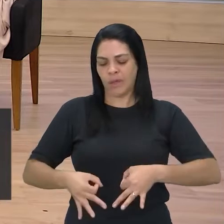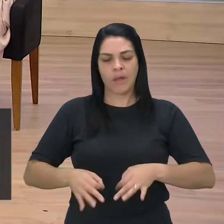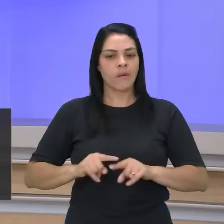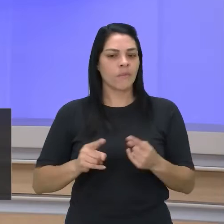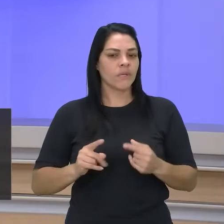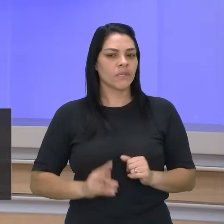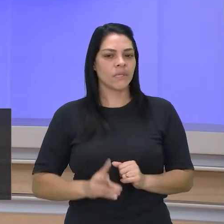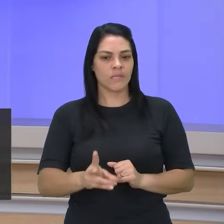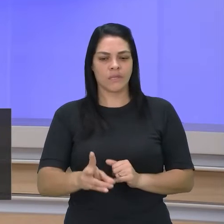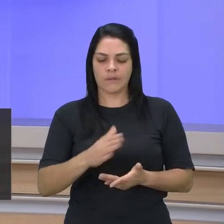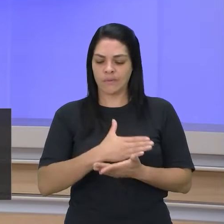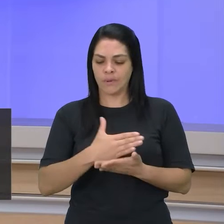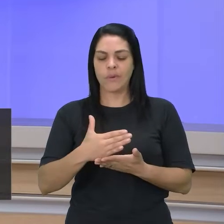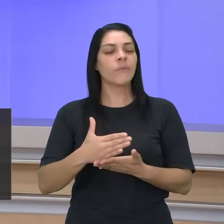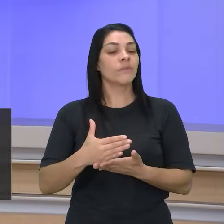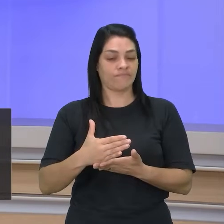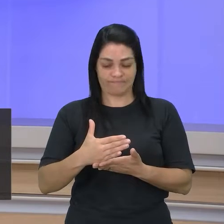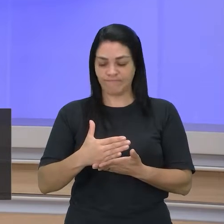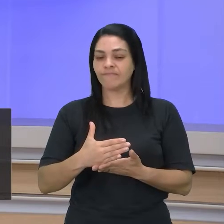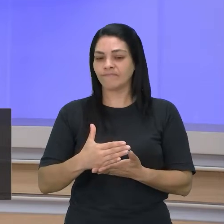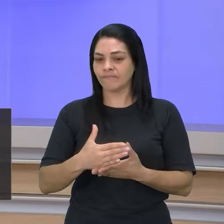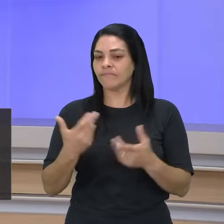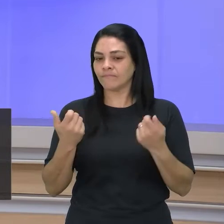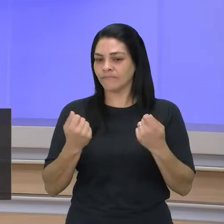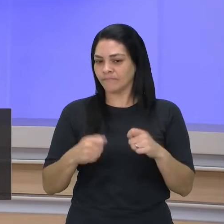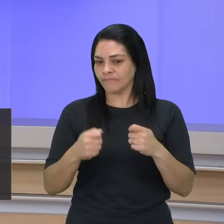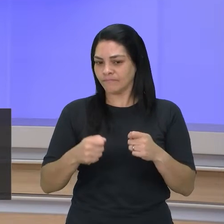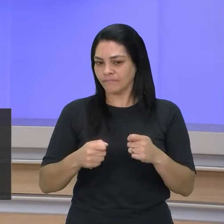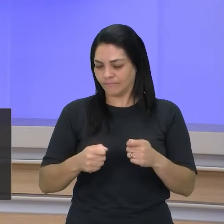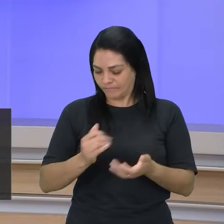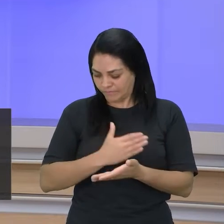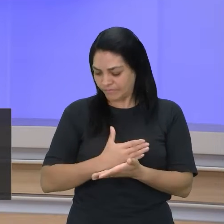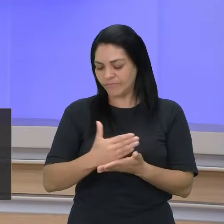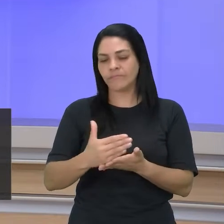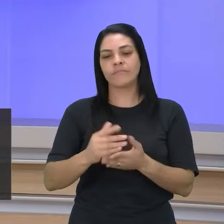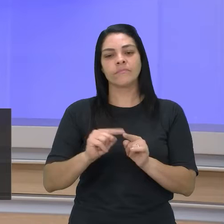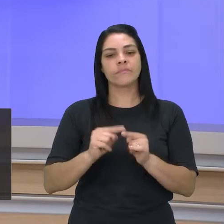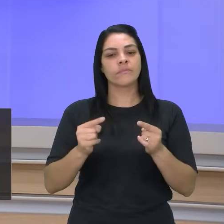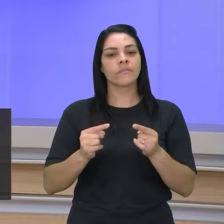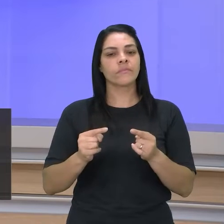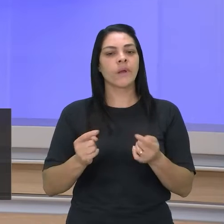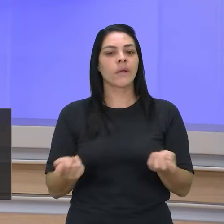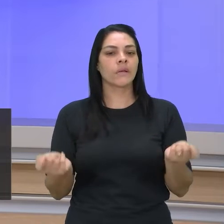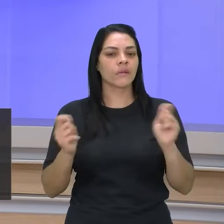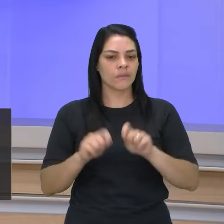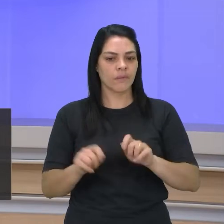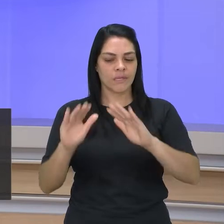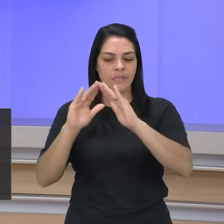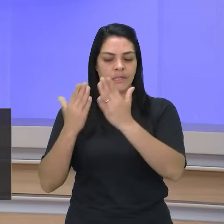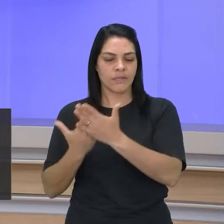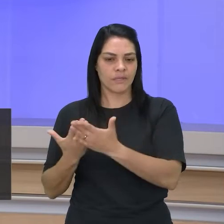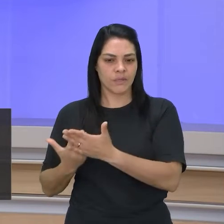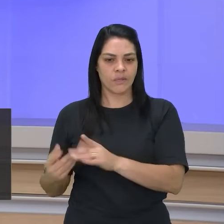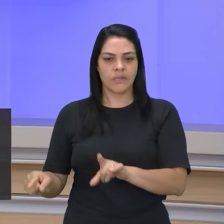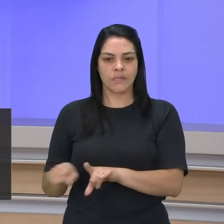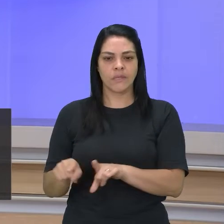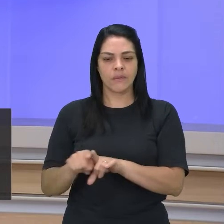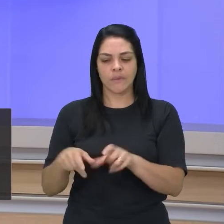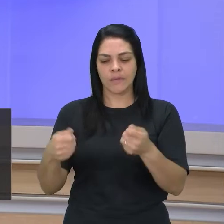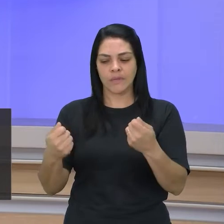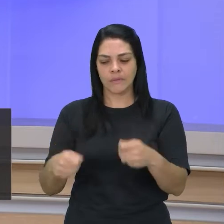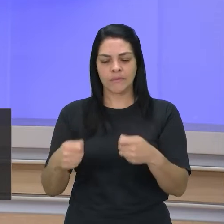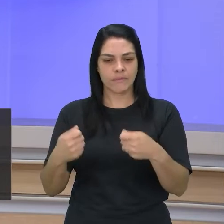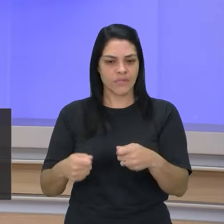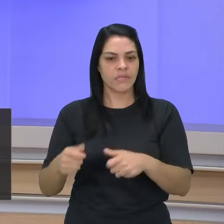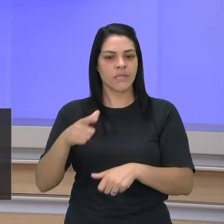sempre há um começo, né? A gente tem que ter um ponto de partida, mas à medida do possível as escolas também ir incorporando